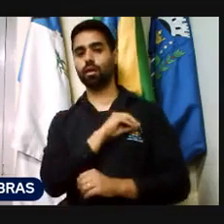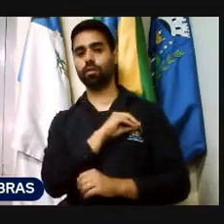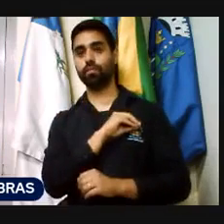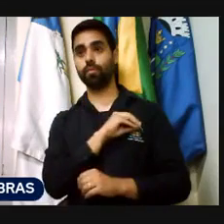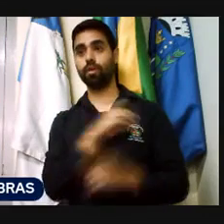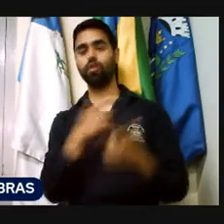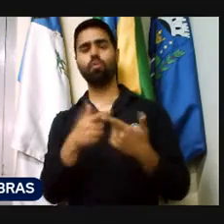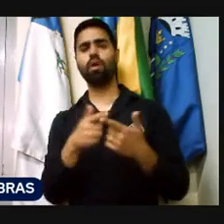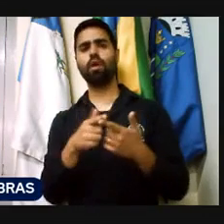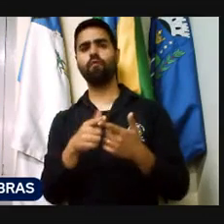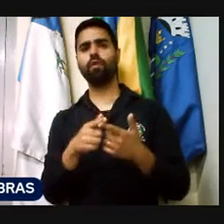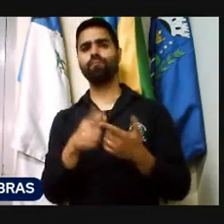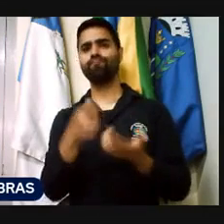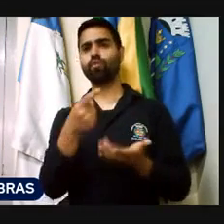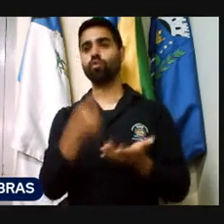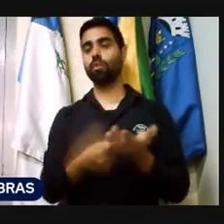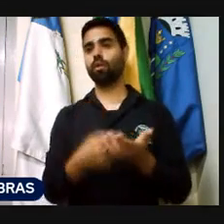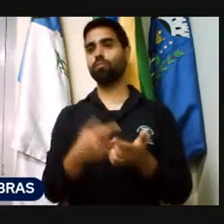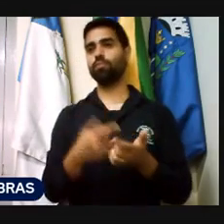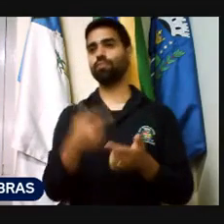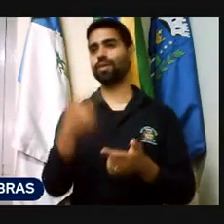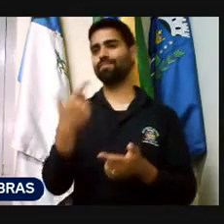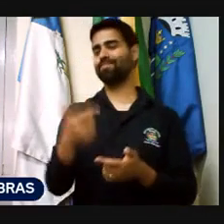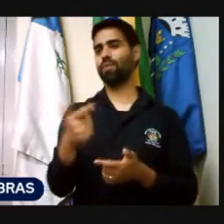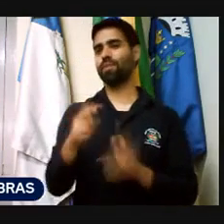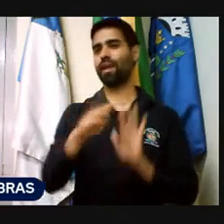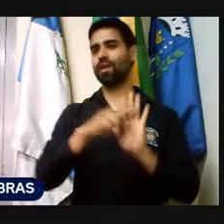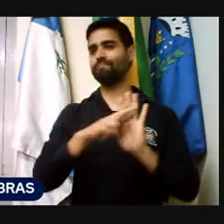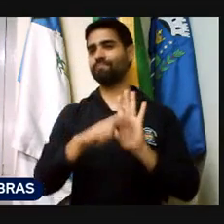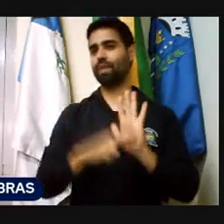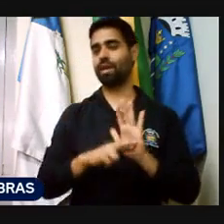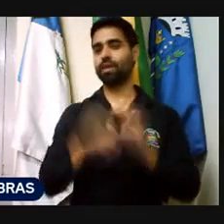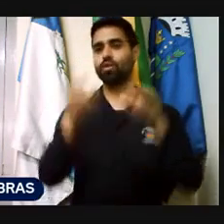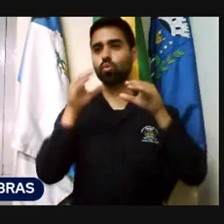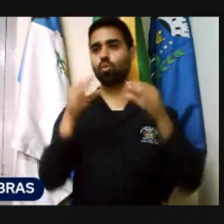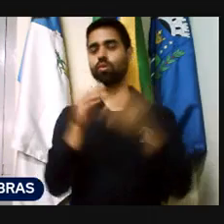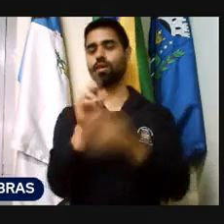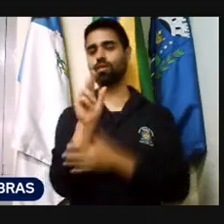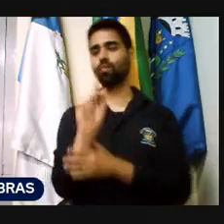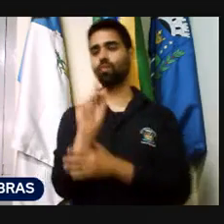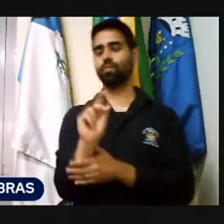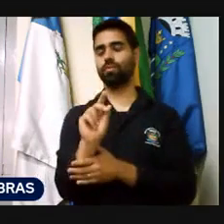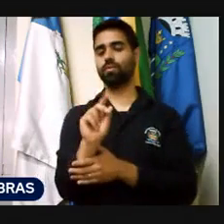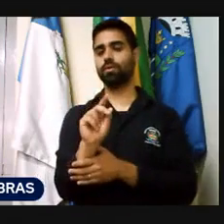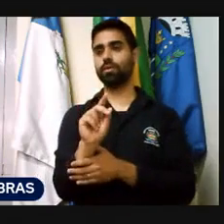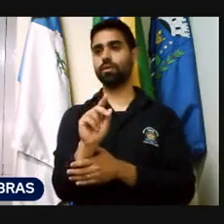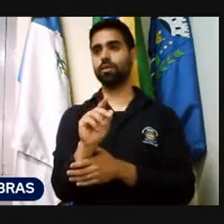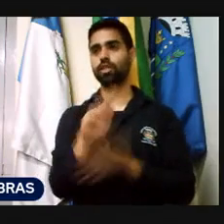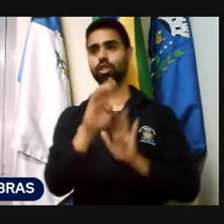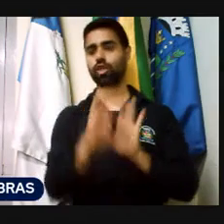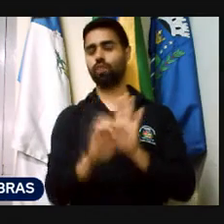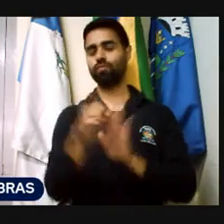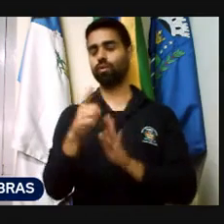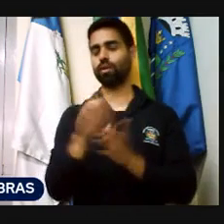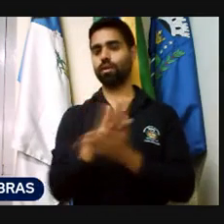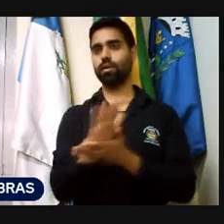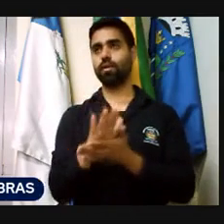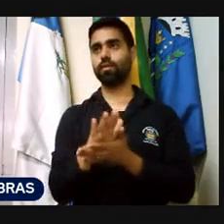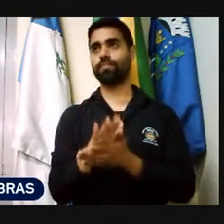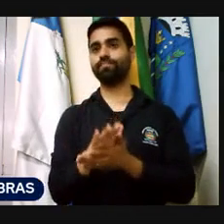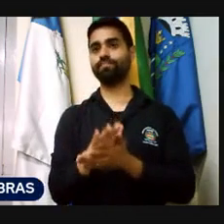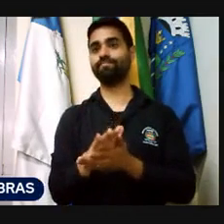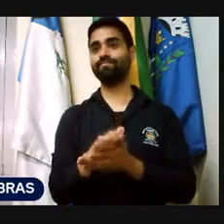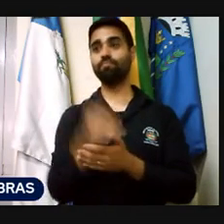reunião. Por que isso? Não existe normas do Conselho Monetário ainda editada e não